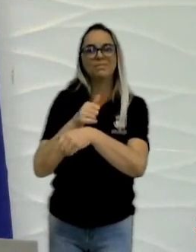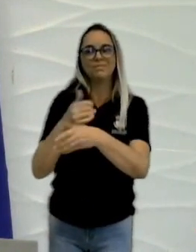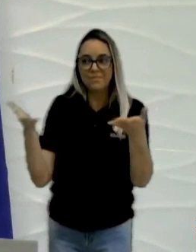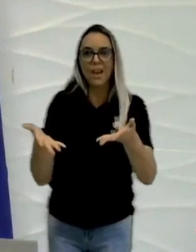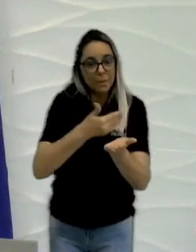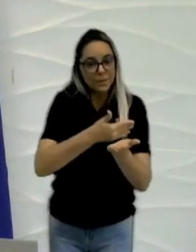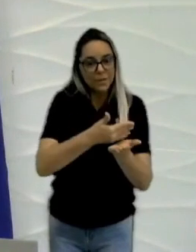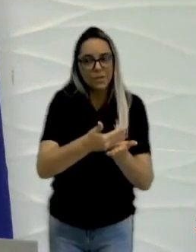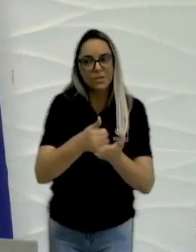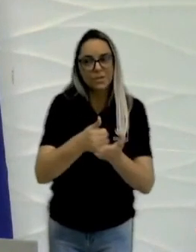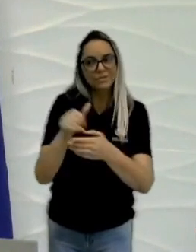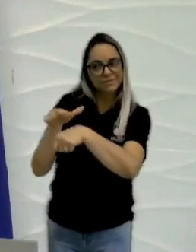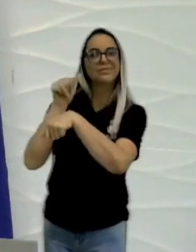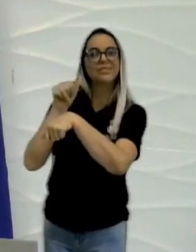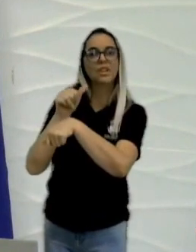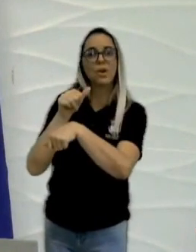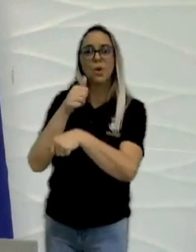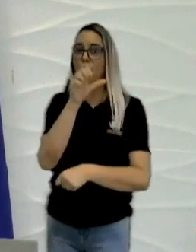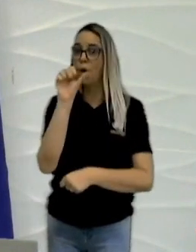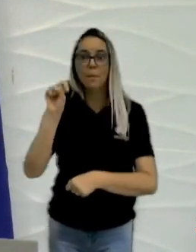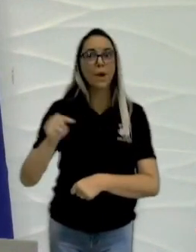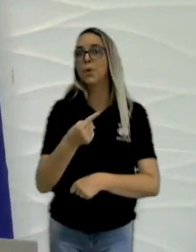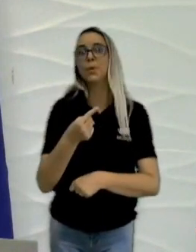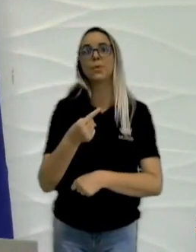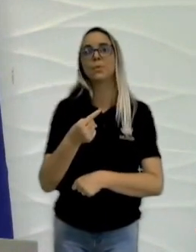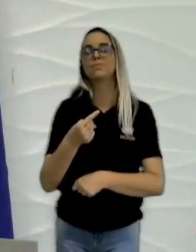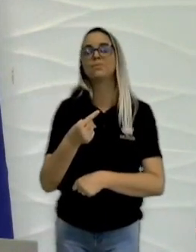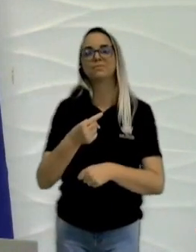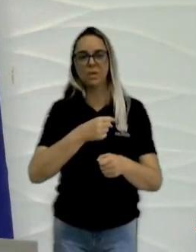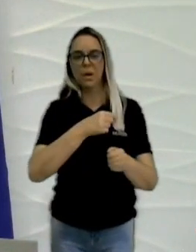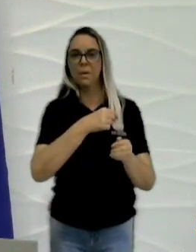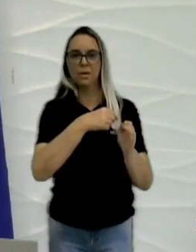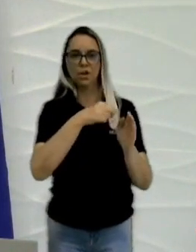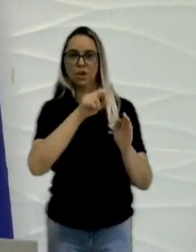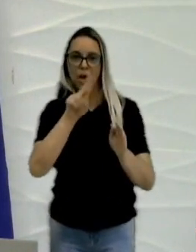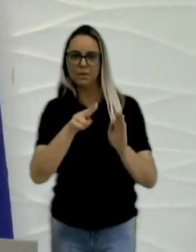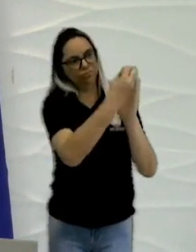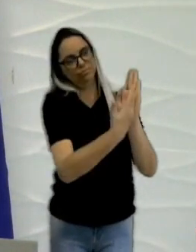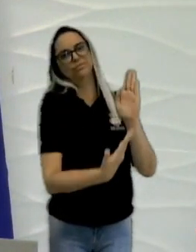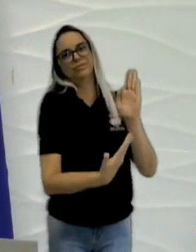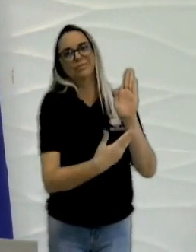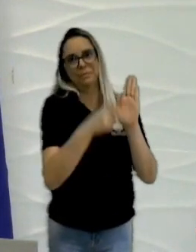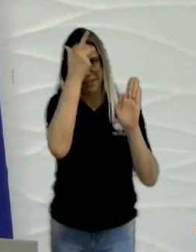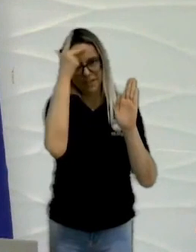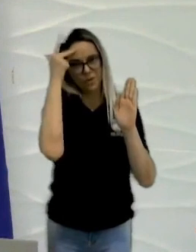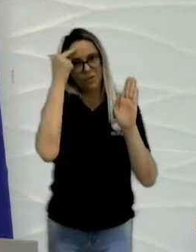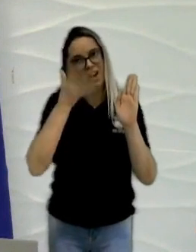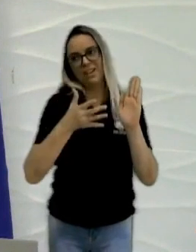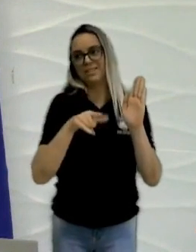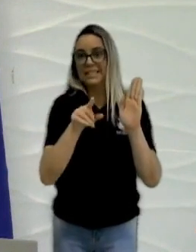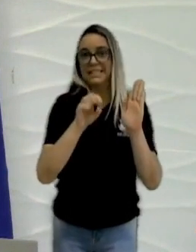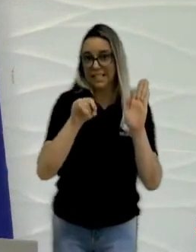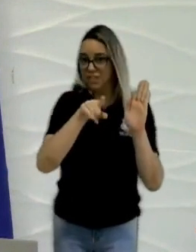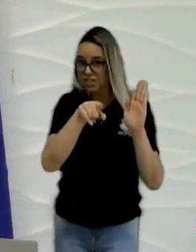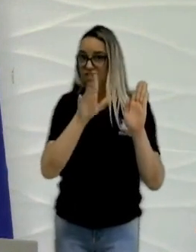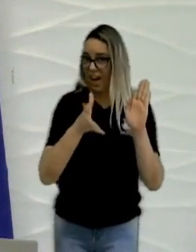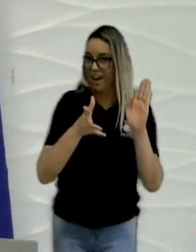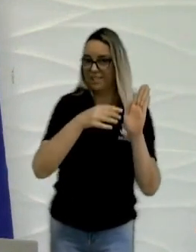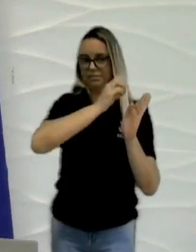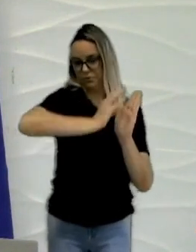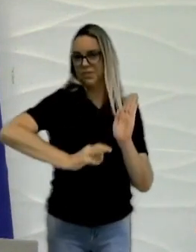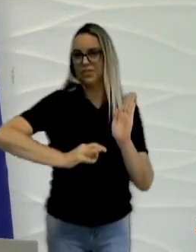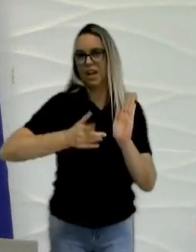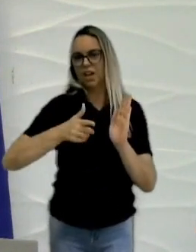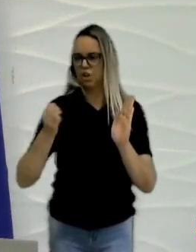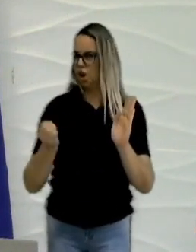mil. Já saiu 8 listas, mas ainda tem muita gente para ser chamada. Então, aquelas pessoas que já se inscreveram não precisam fazer